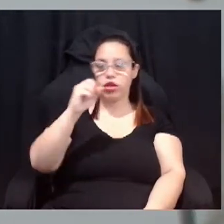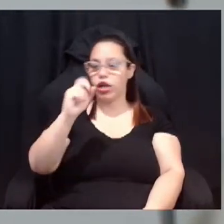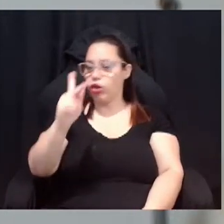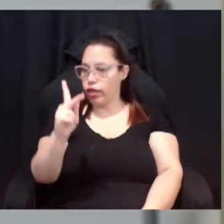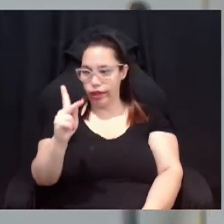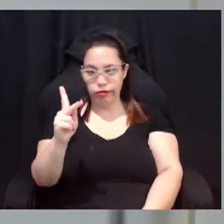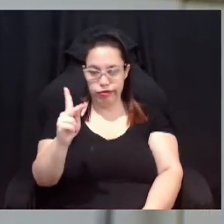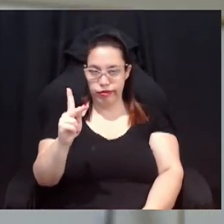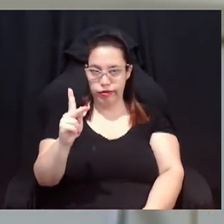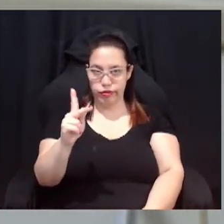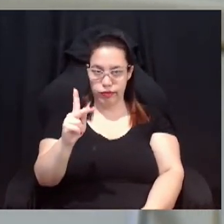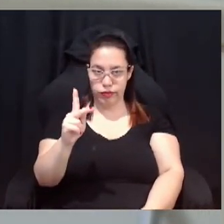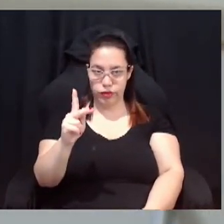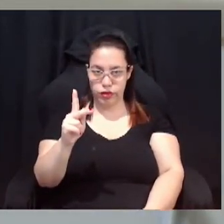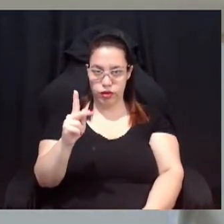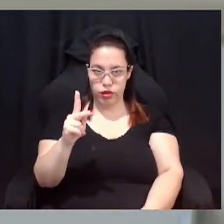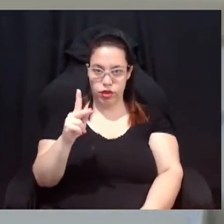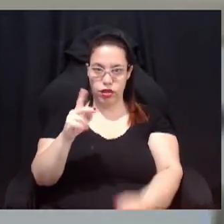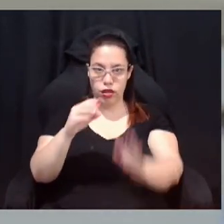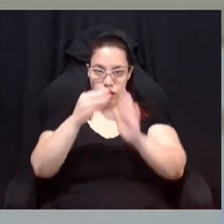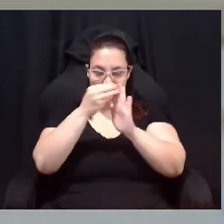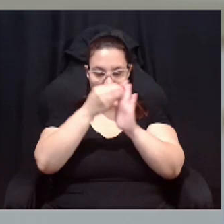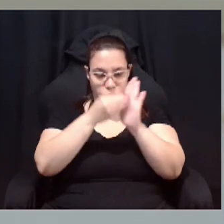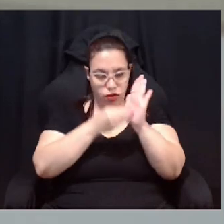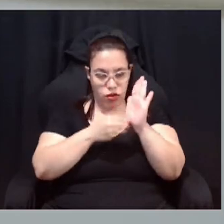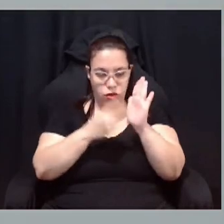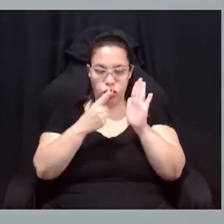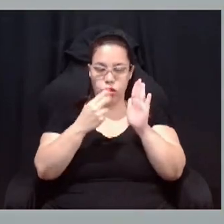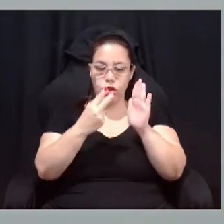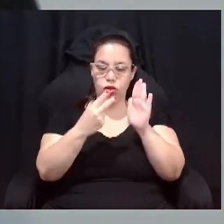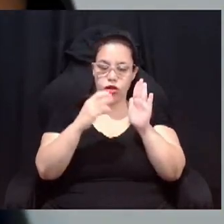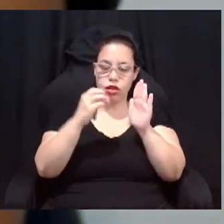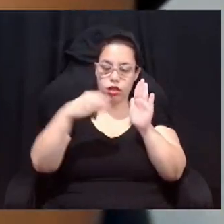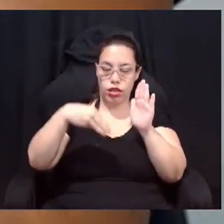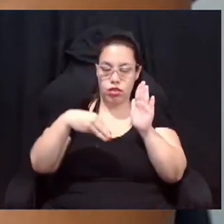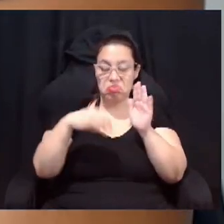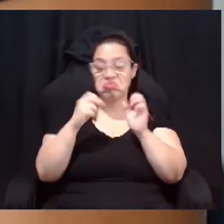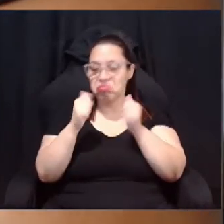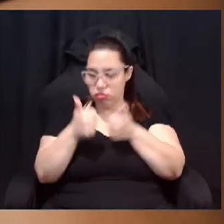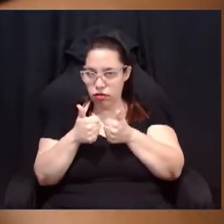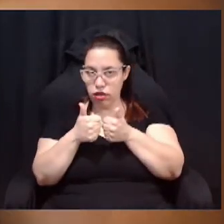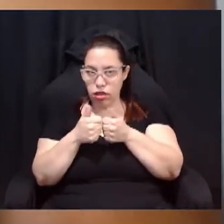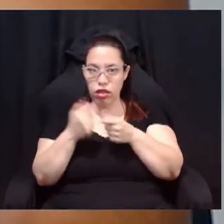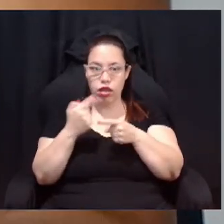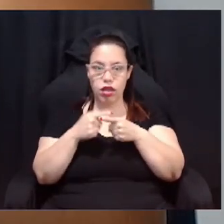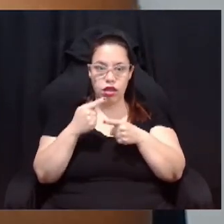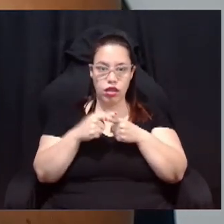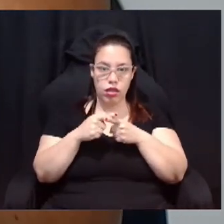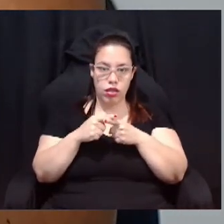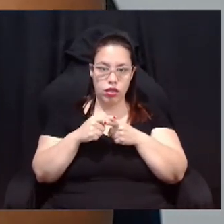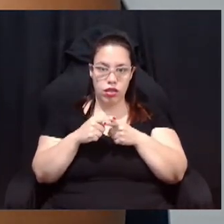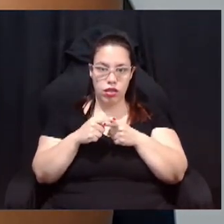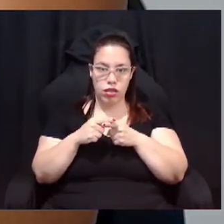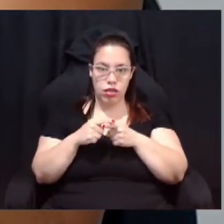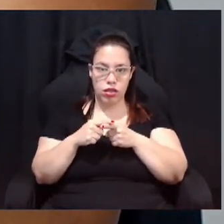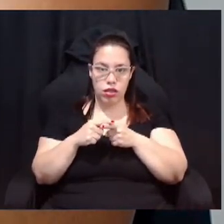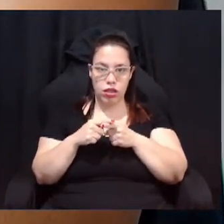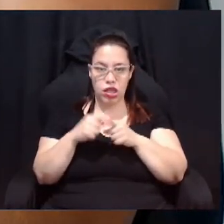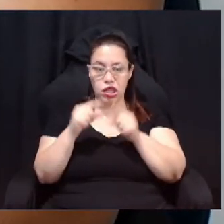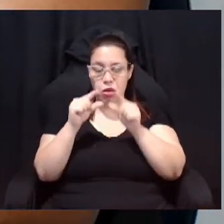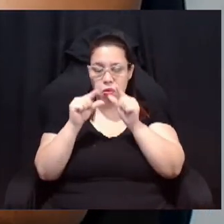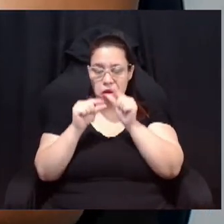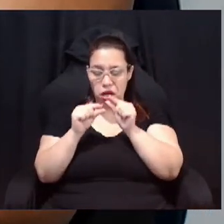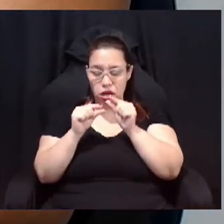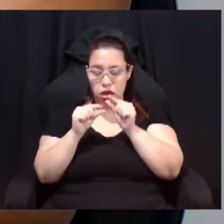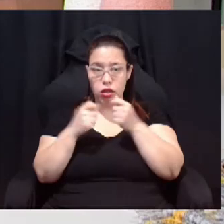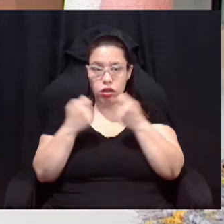o corpinho dele ficou com 12, tá? Por que a gente não deixa tão pequenininho? Porque eu preciso